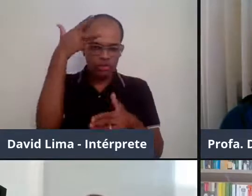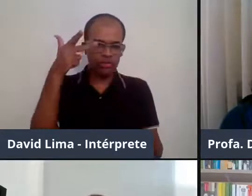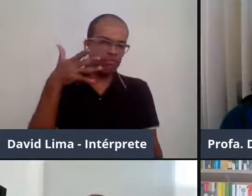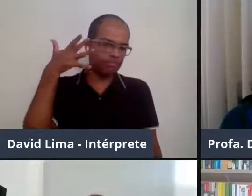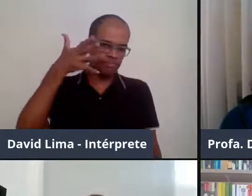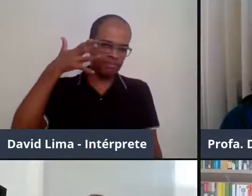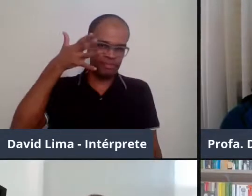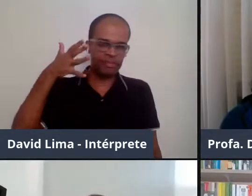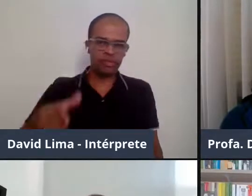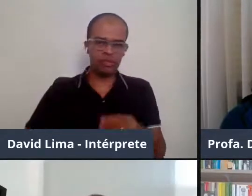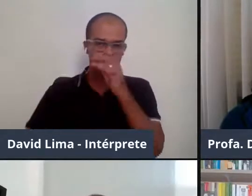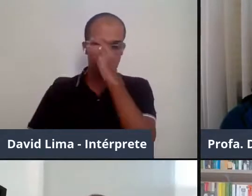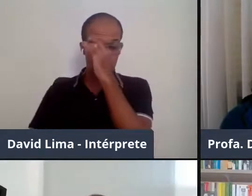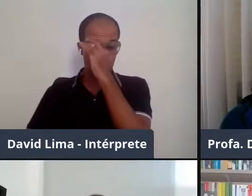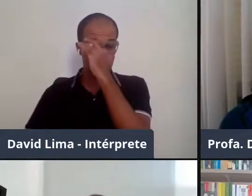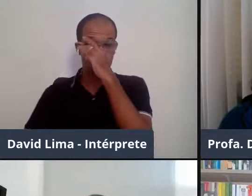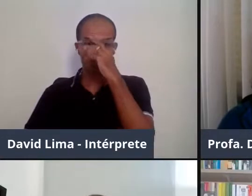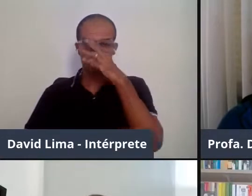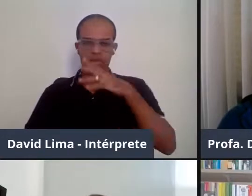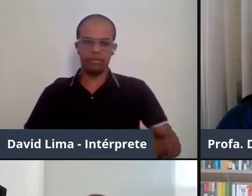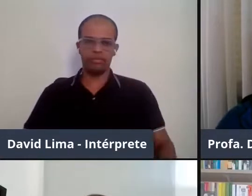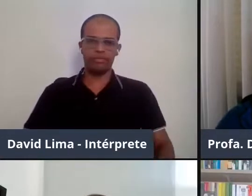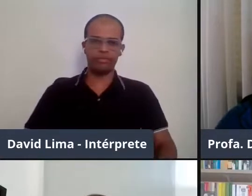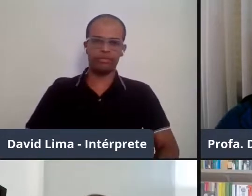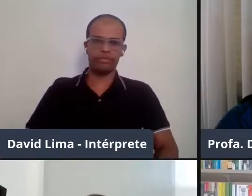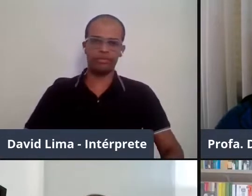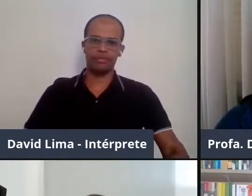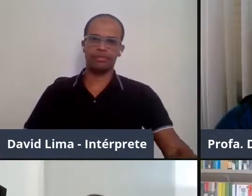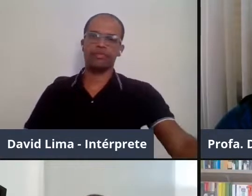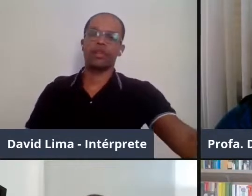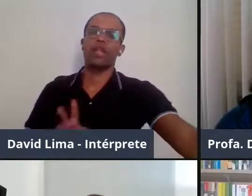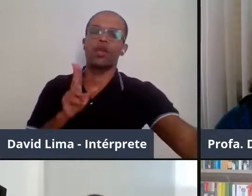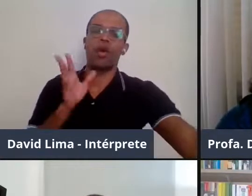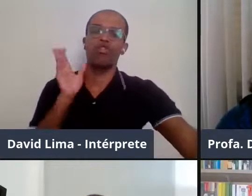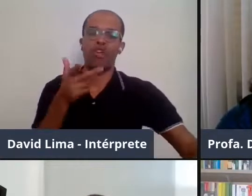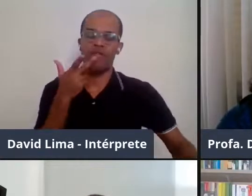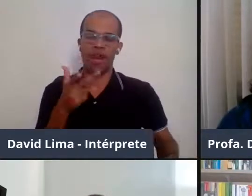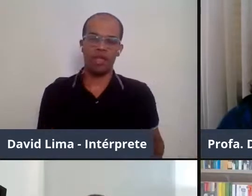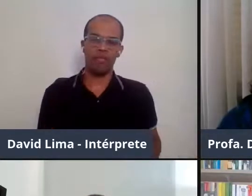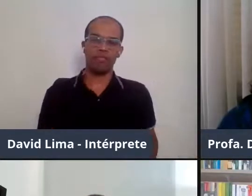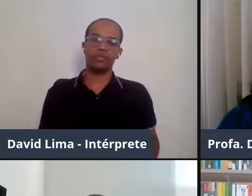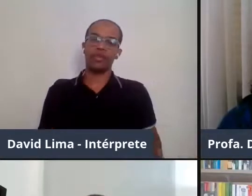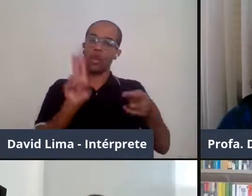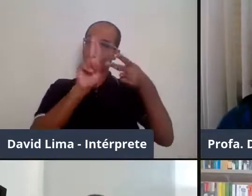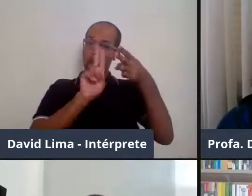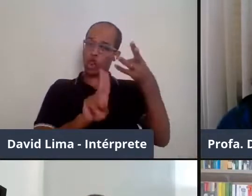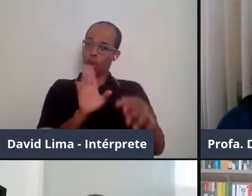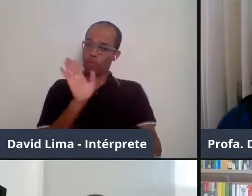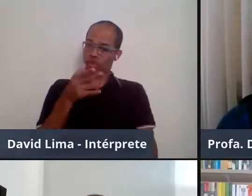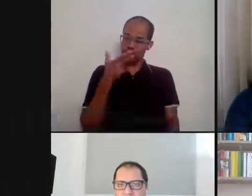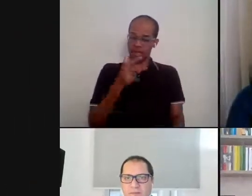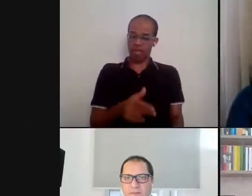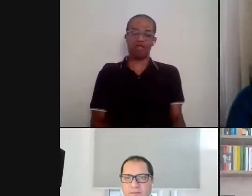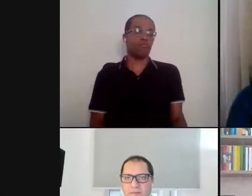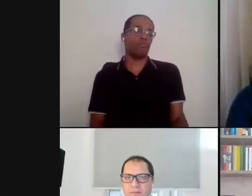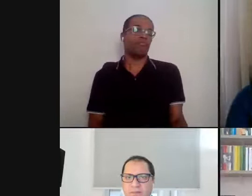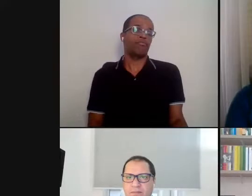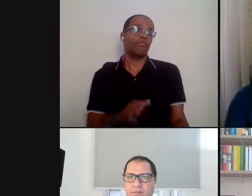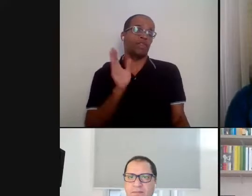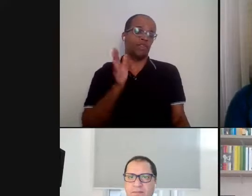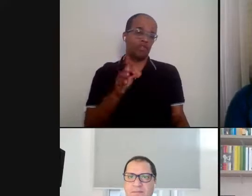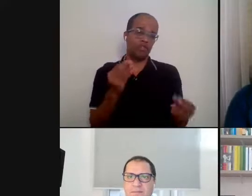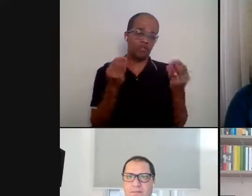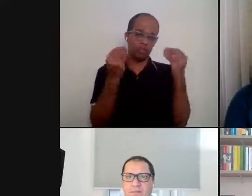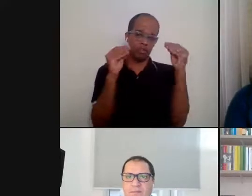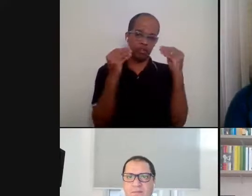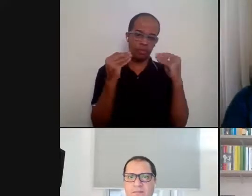palavra para os nossos convidados, conforme já foi colocado o nome de cada um de vocês, já foi colocado